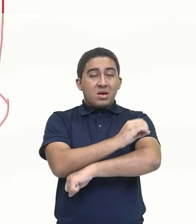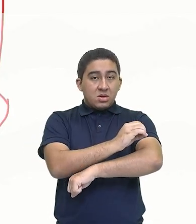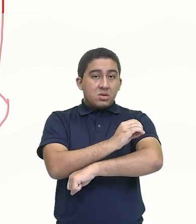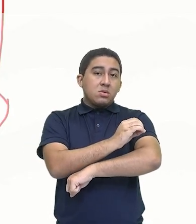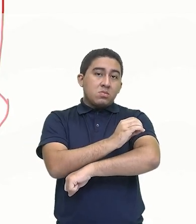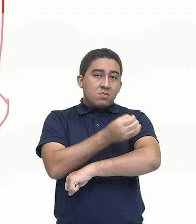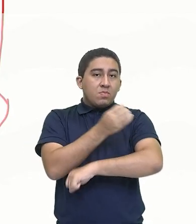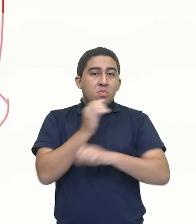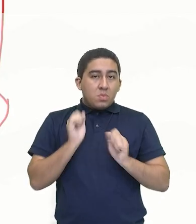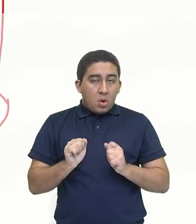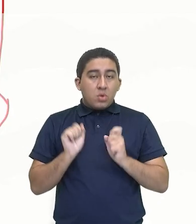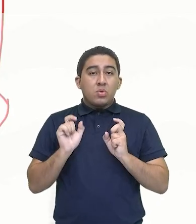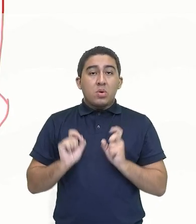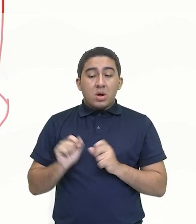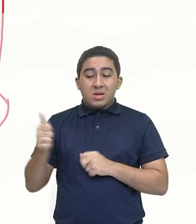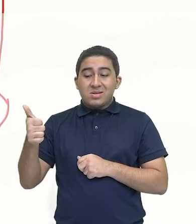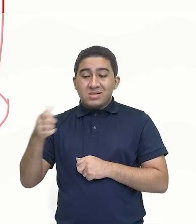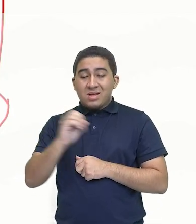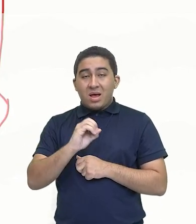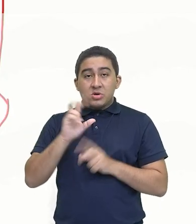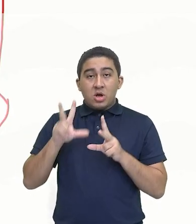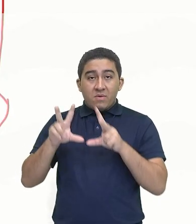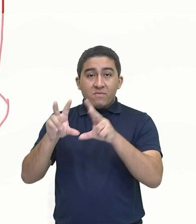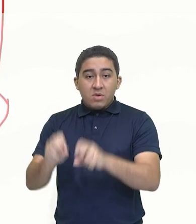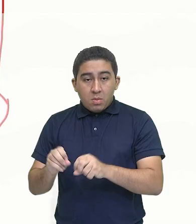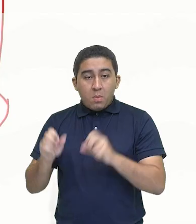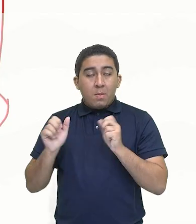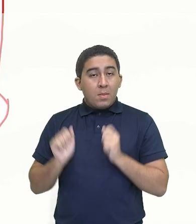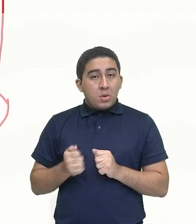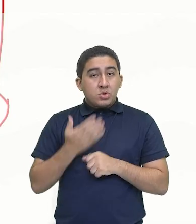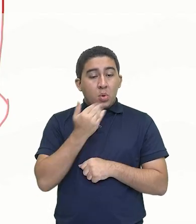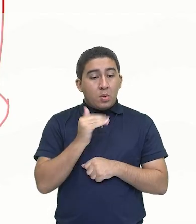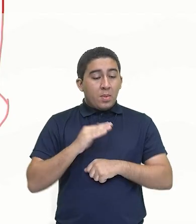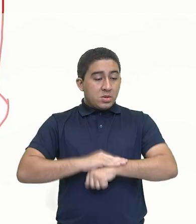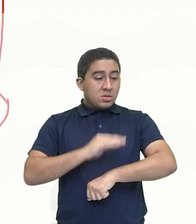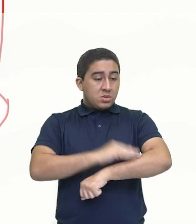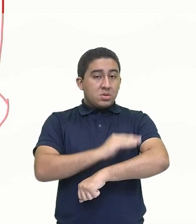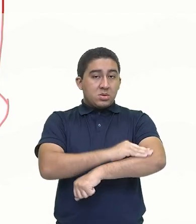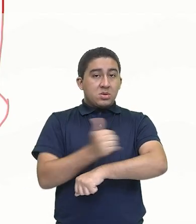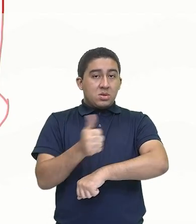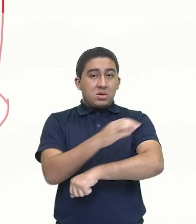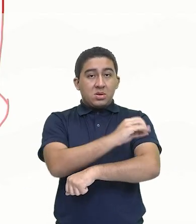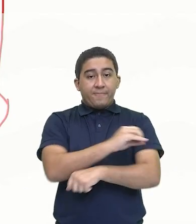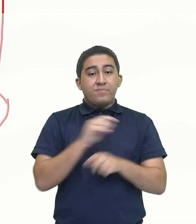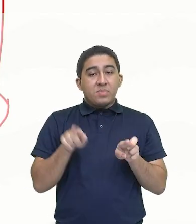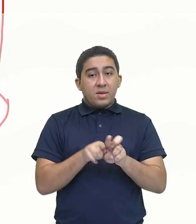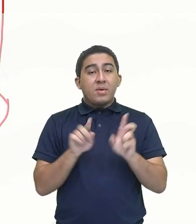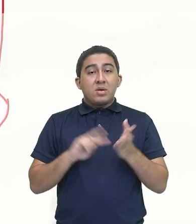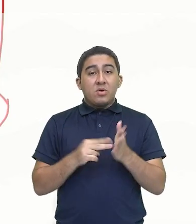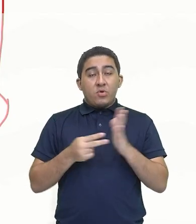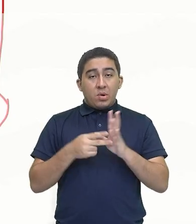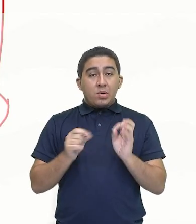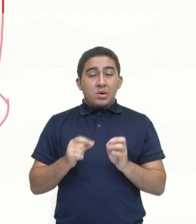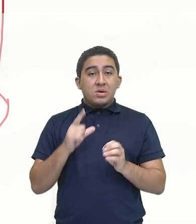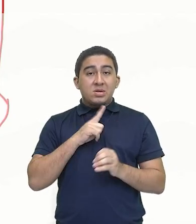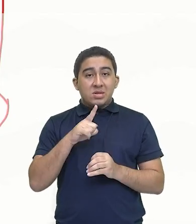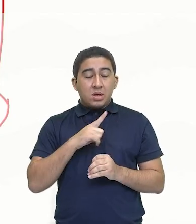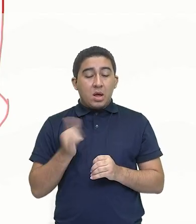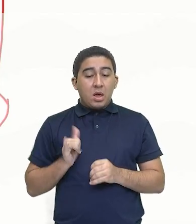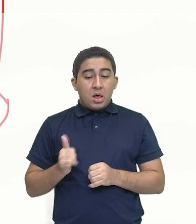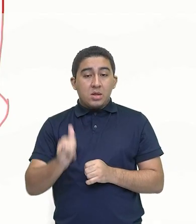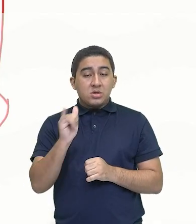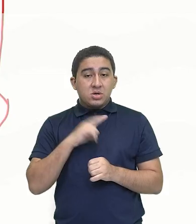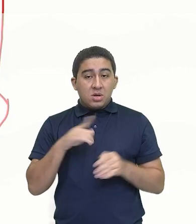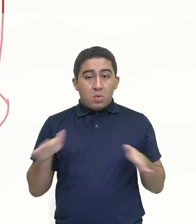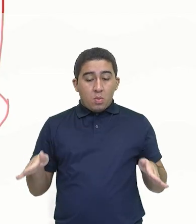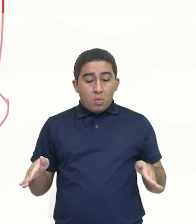gaviões. Então, essa matéria ela também está diminuindo, né? Ela vai servindo para cada nível trófico numa